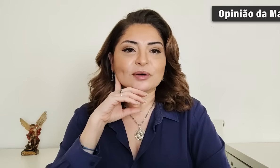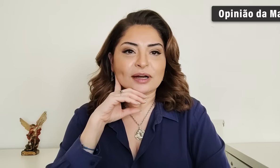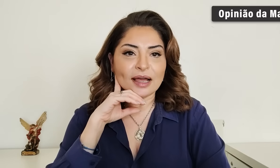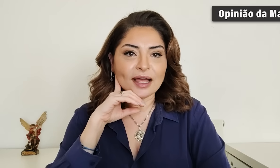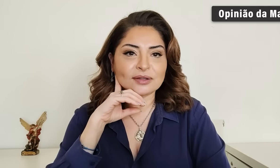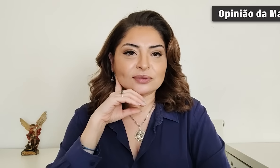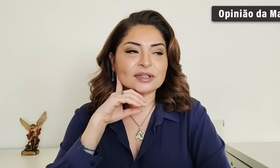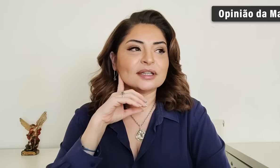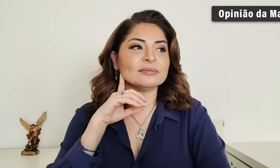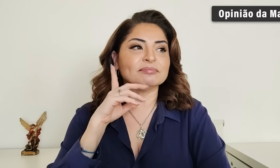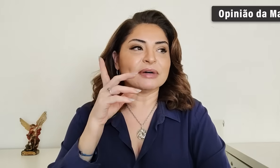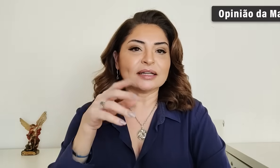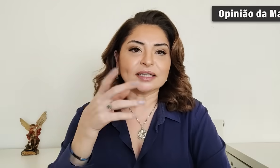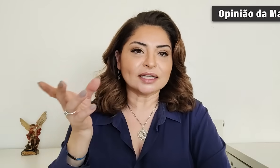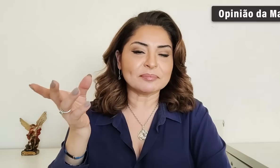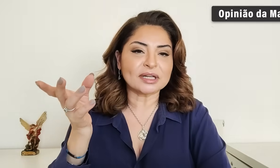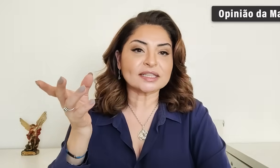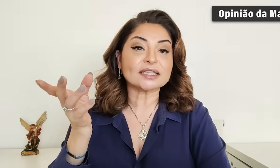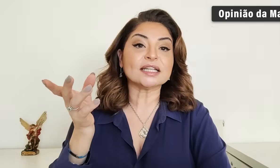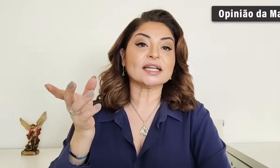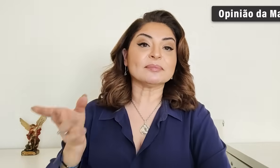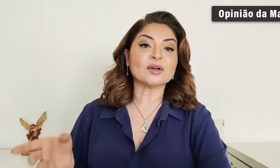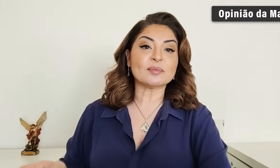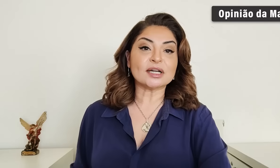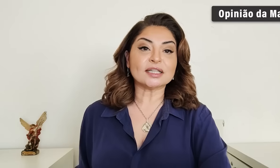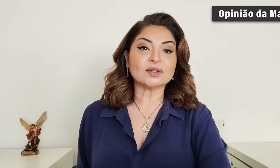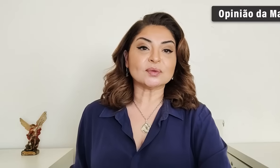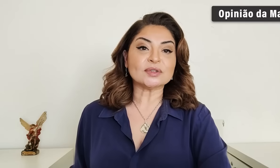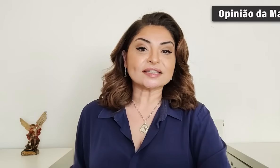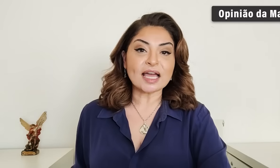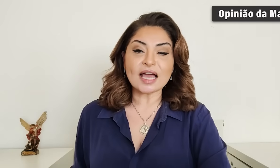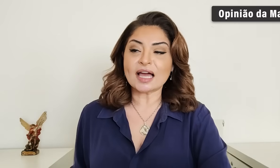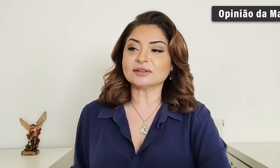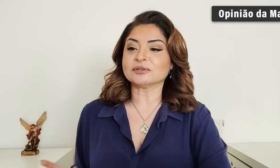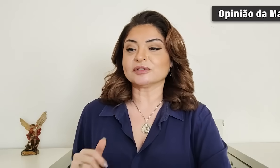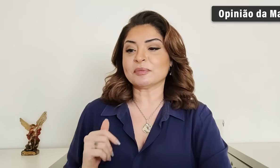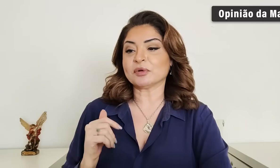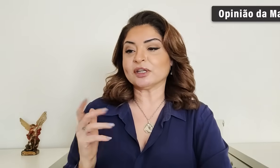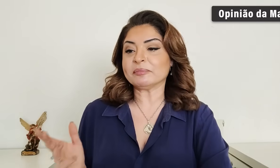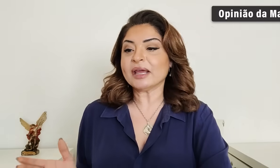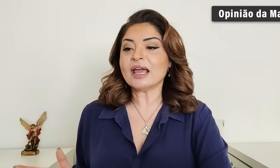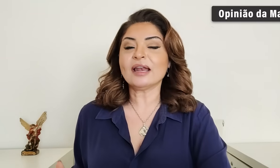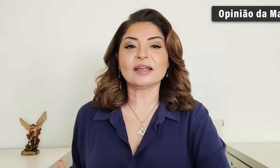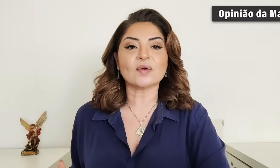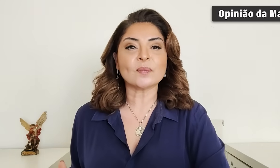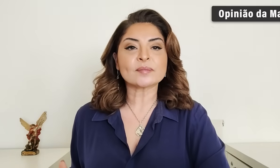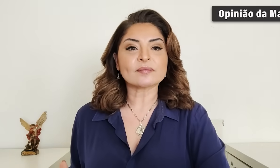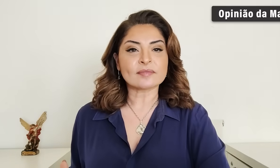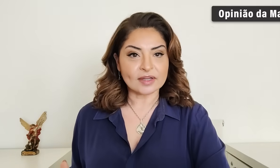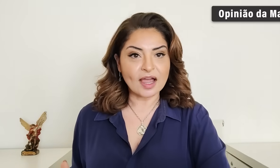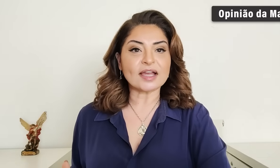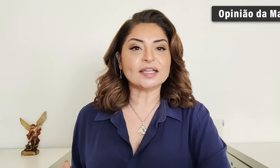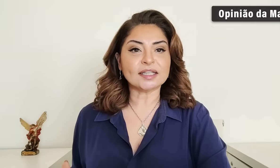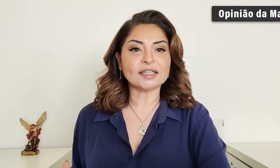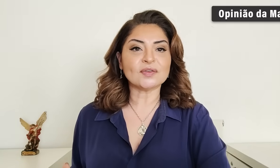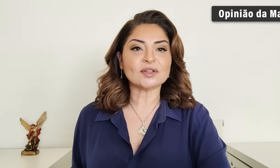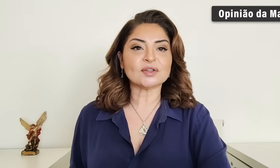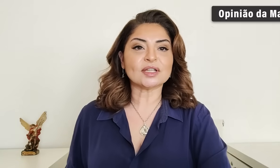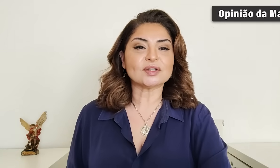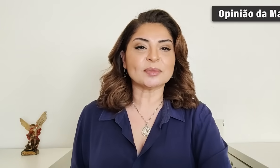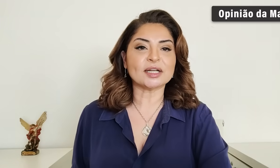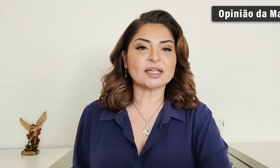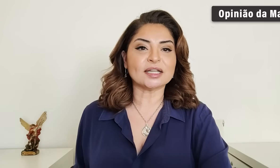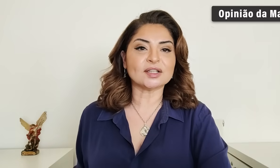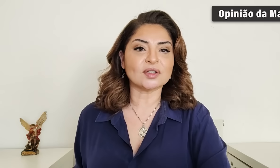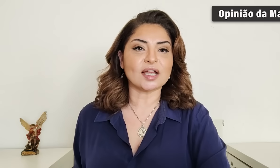um bilionário que manda na empresa dele, mas não manda num estado, não tem poder bélico, aí tem